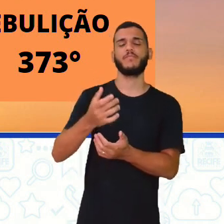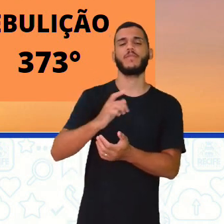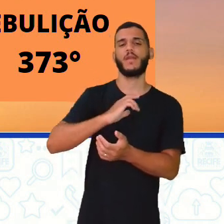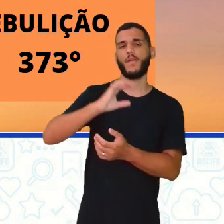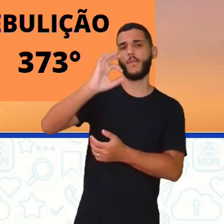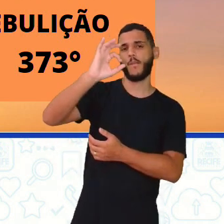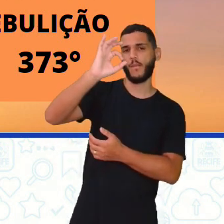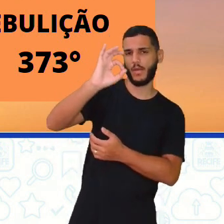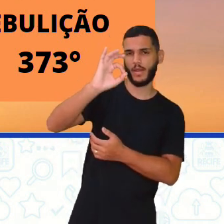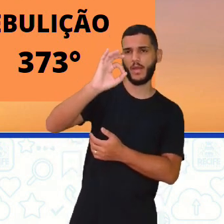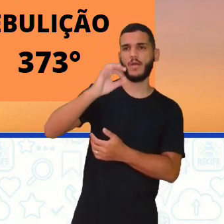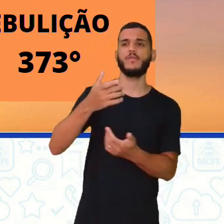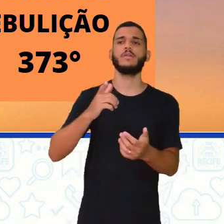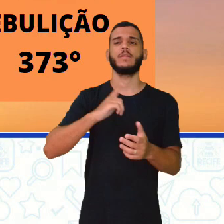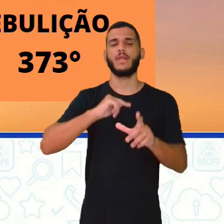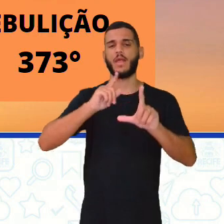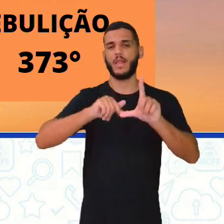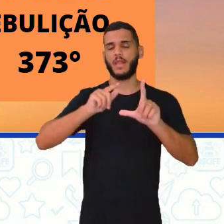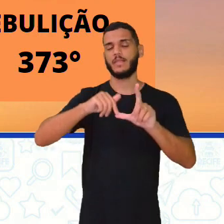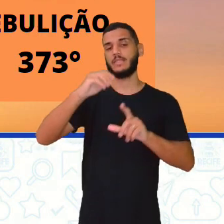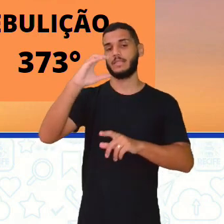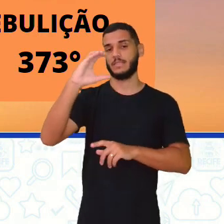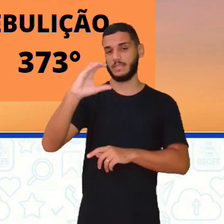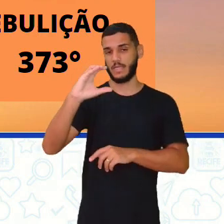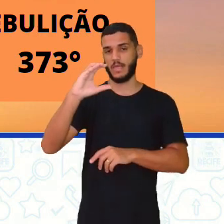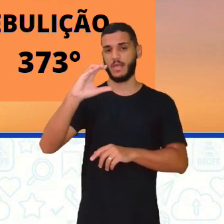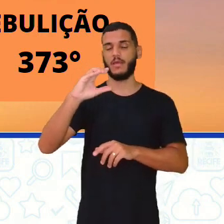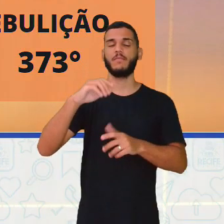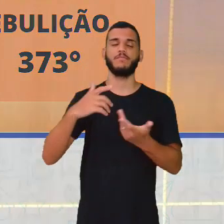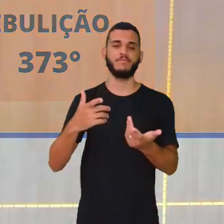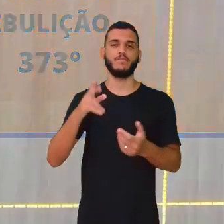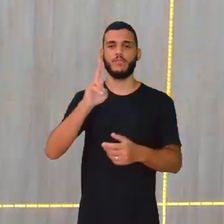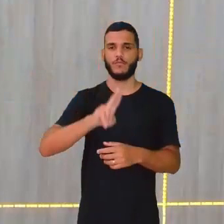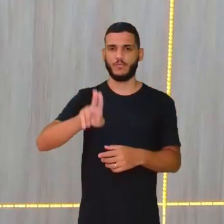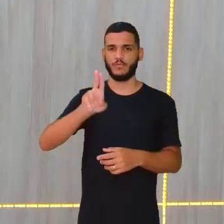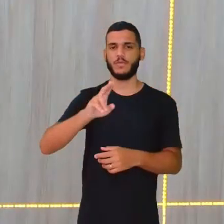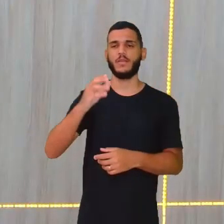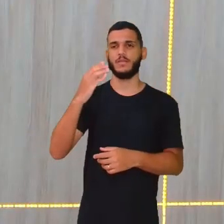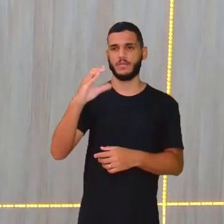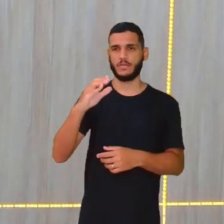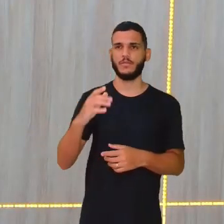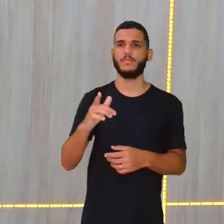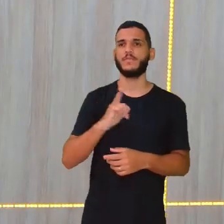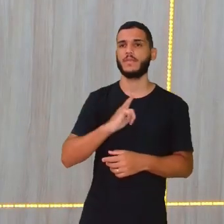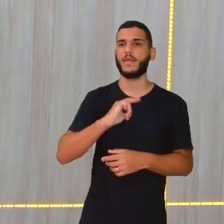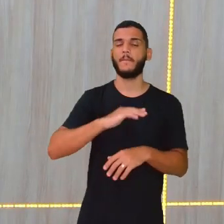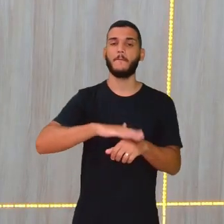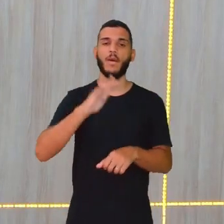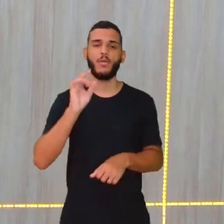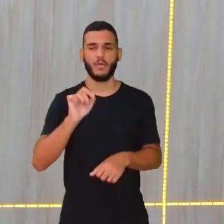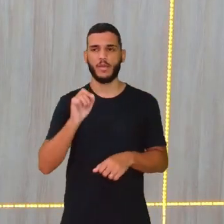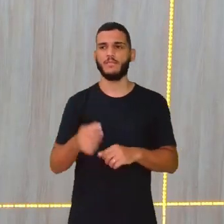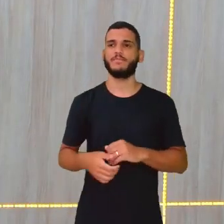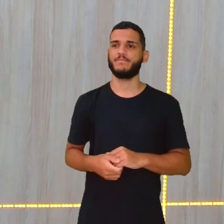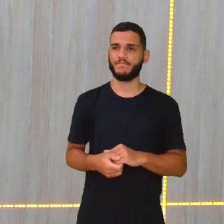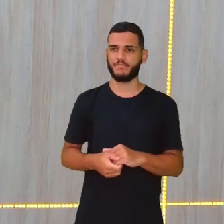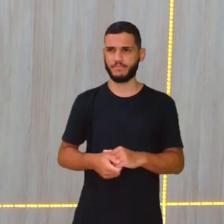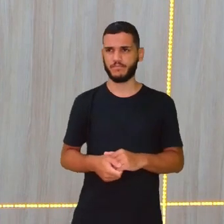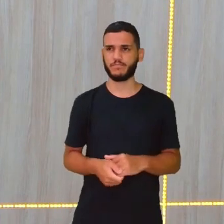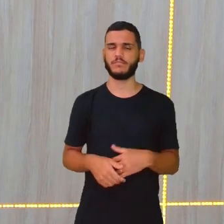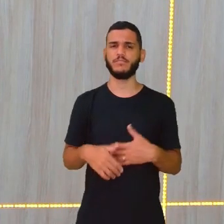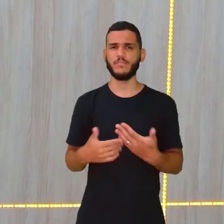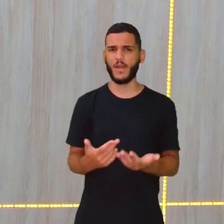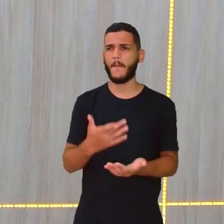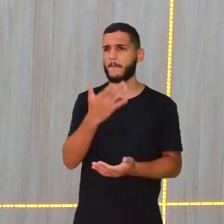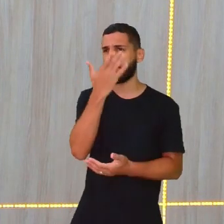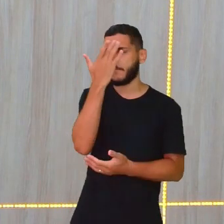grau, e a letra C maiúscula em relação aí a graus Celsius. O que é que nós temos mais? Gente, tudo